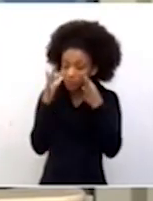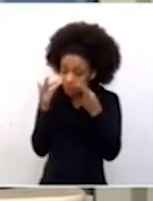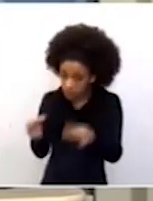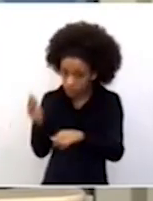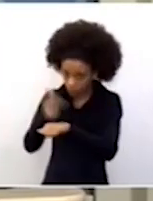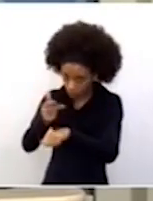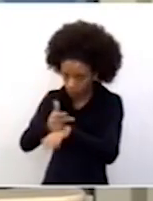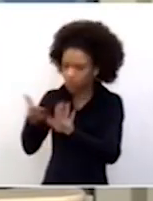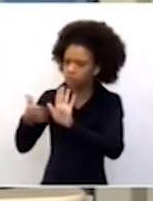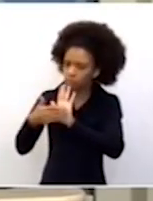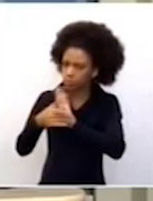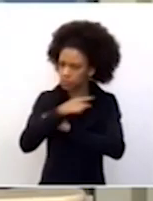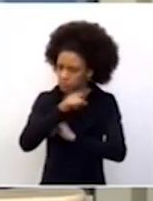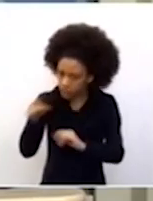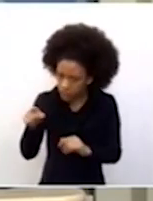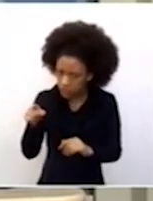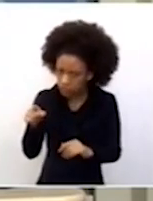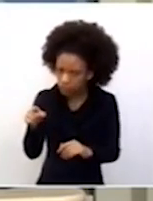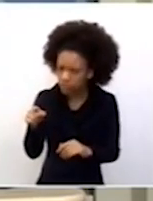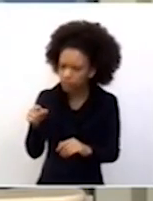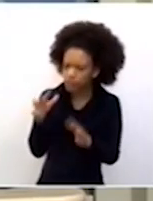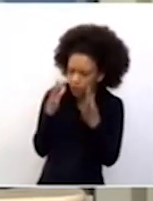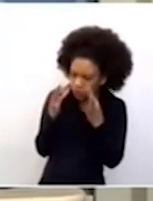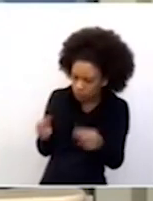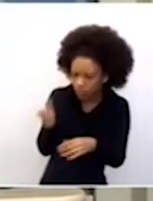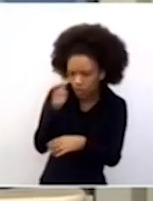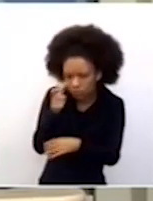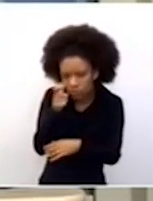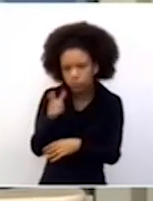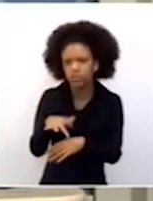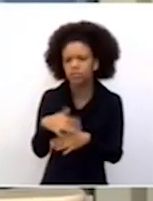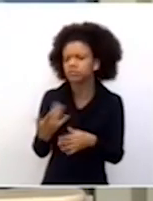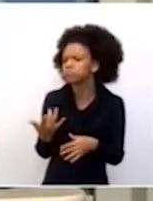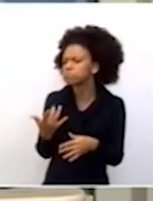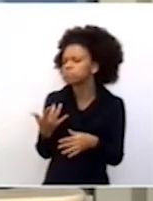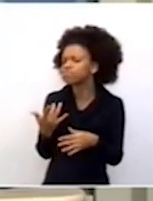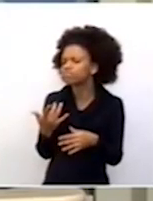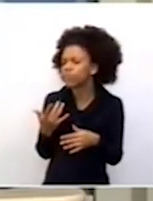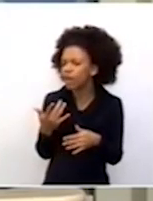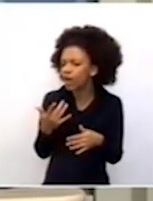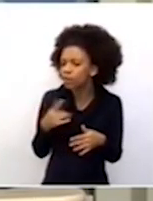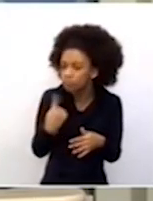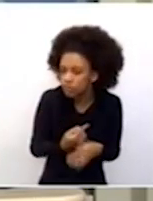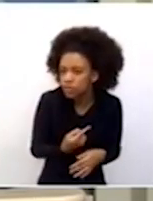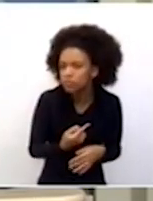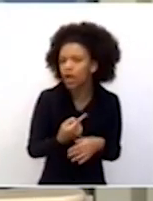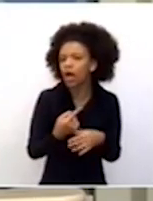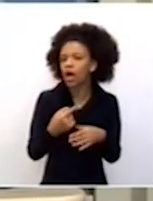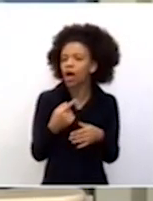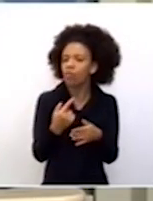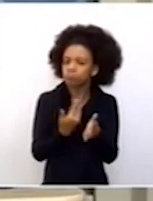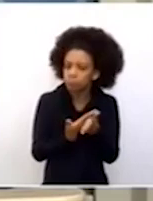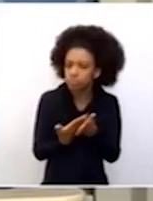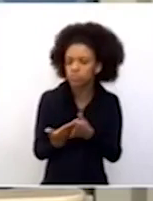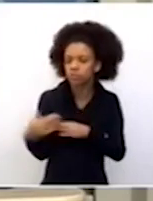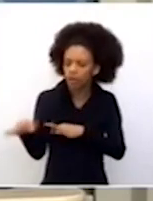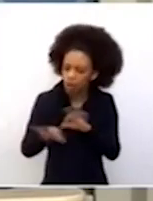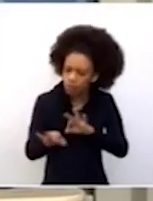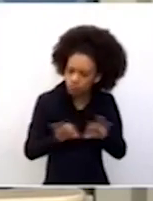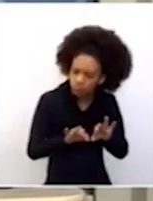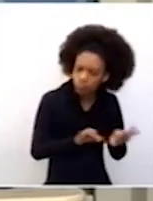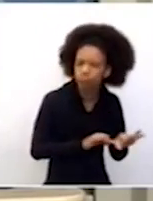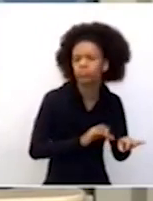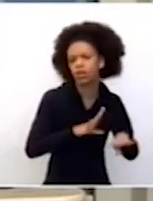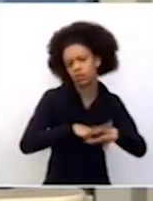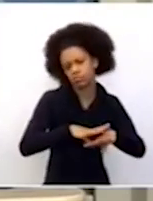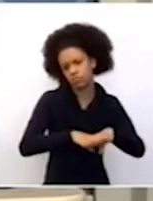agora proposto para vocês, deram uma olhadinha e assim, aguçar um pouquinho, né? E aí já começar a planejar as suas aulas ou ter